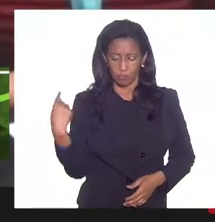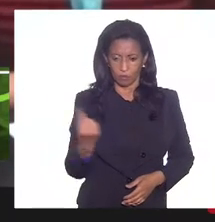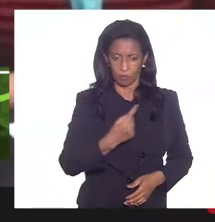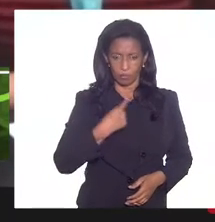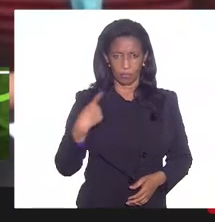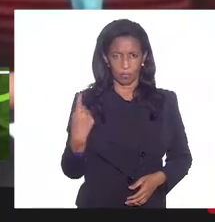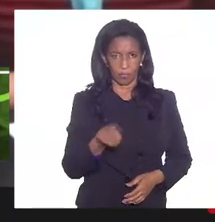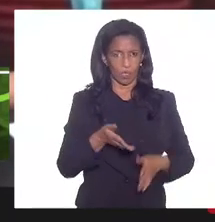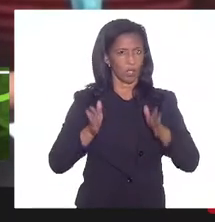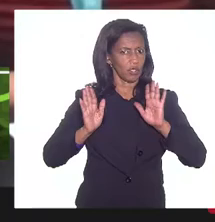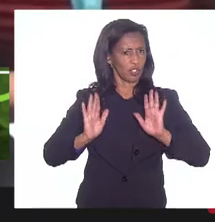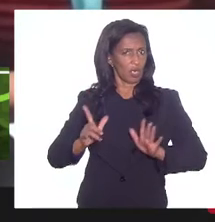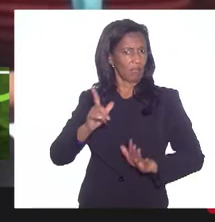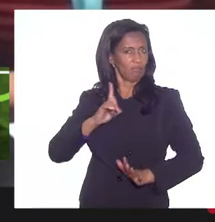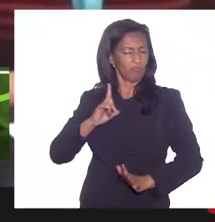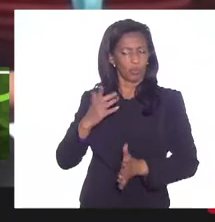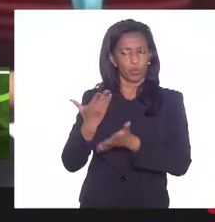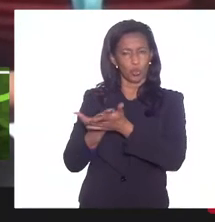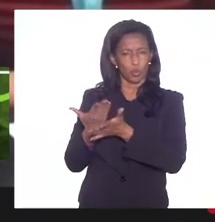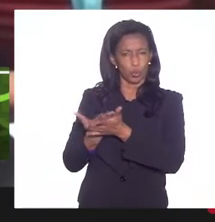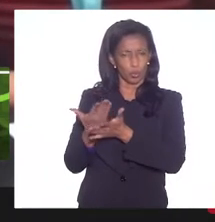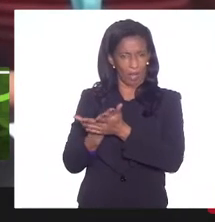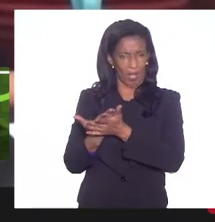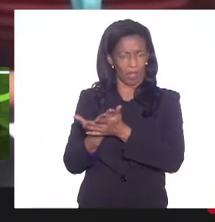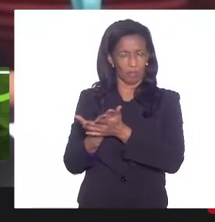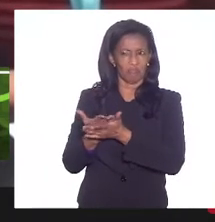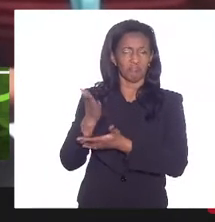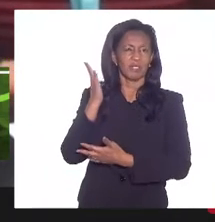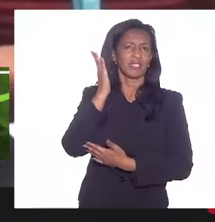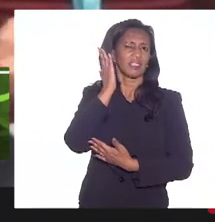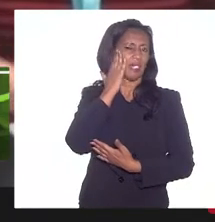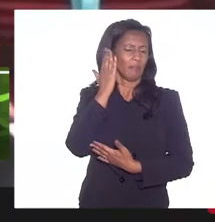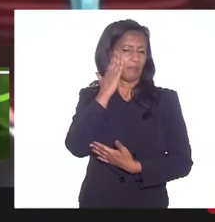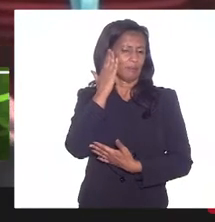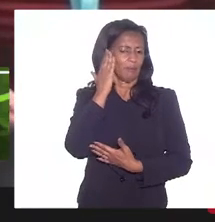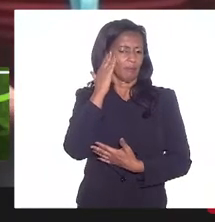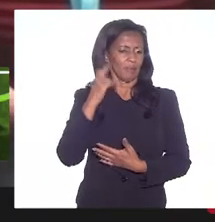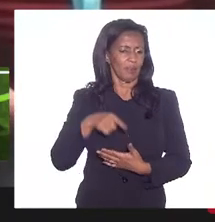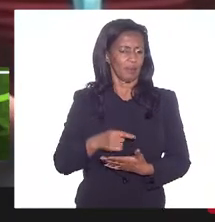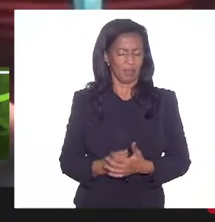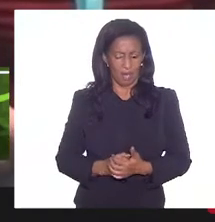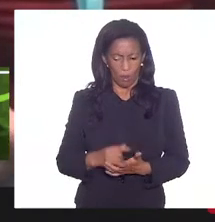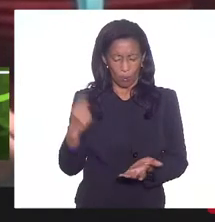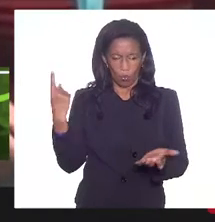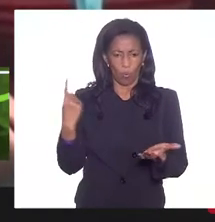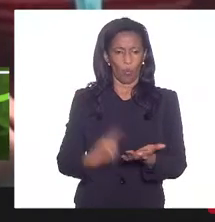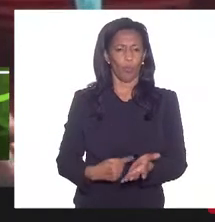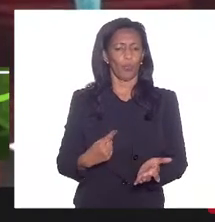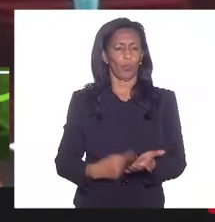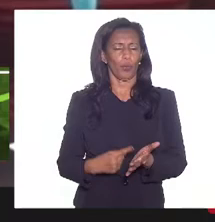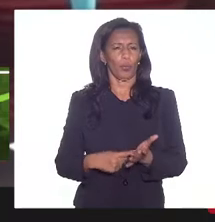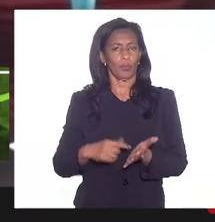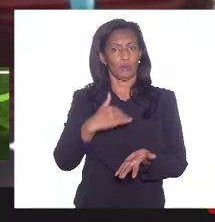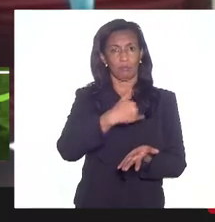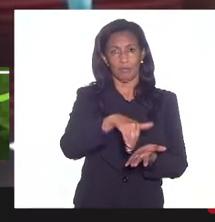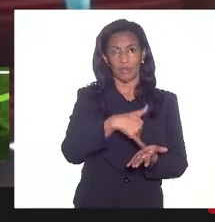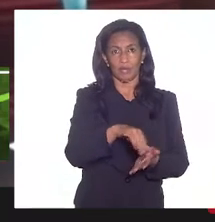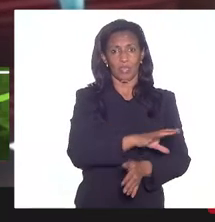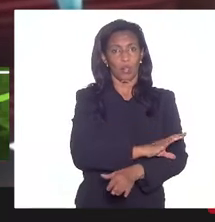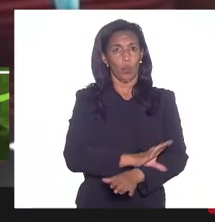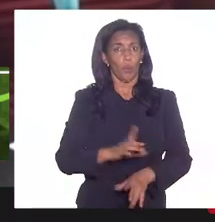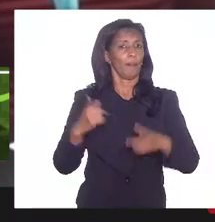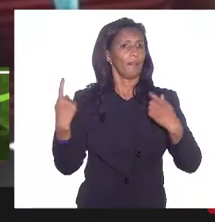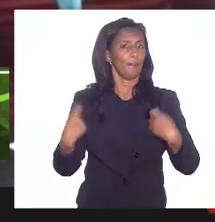estudado a lei e sabíamos que esse era um compromisso que a Secretaria de Cultura